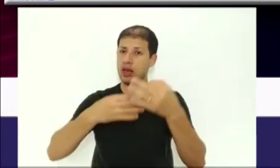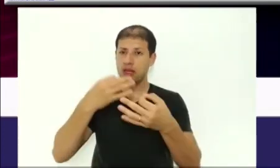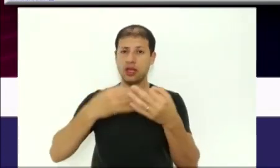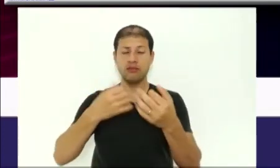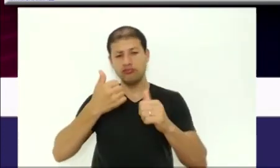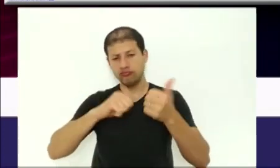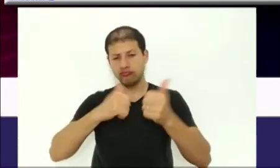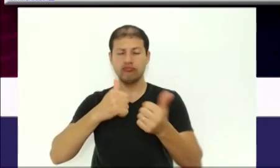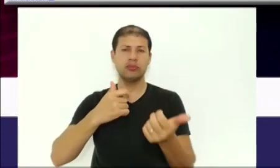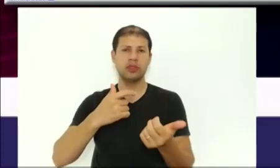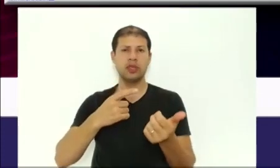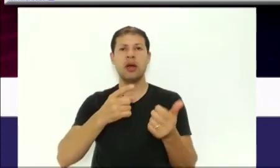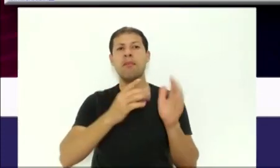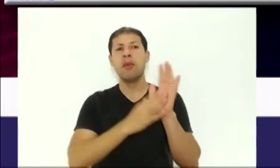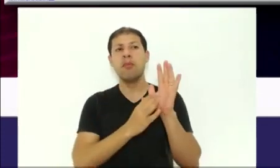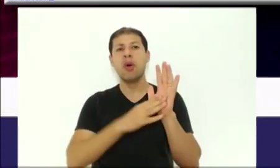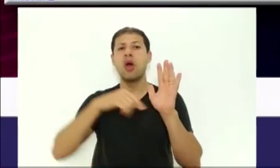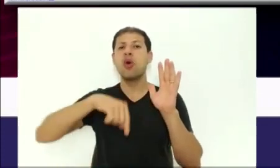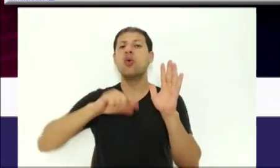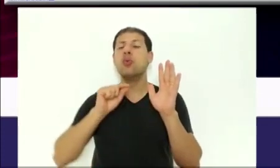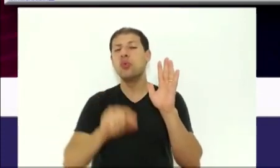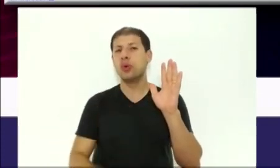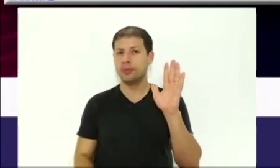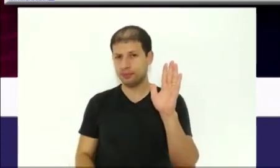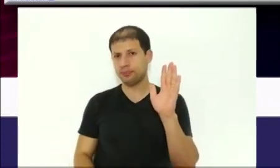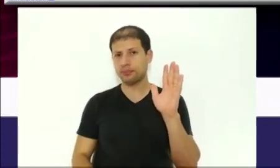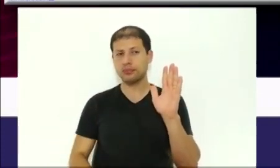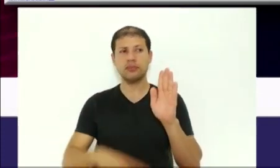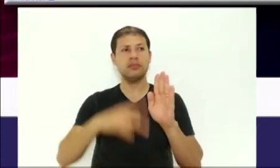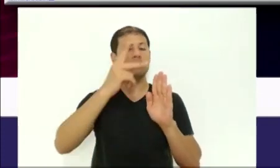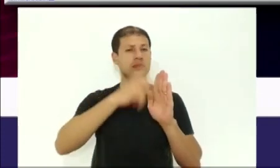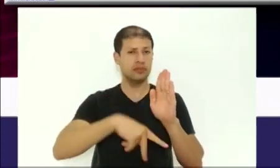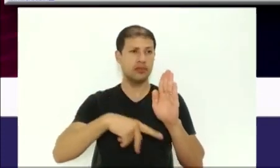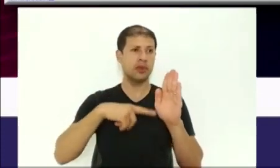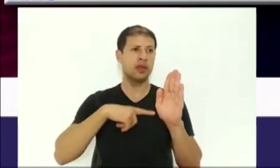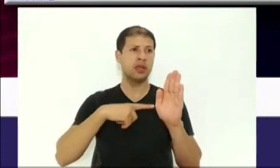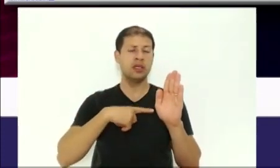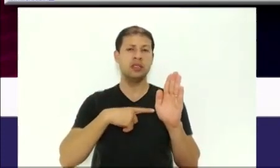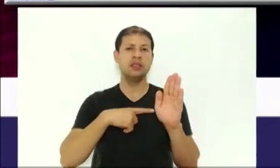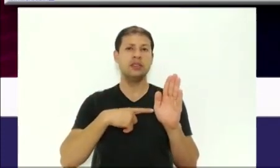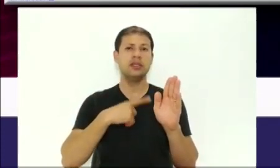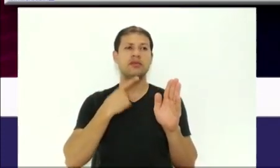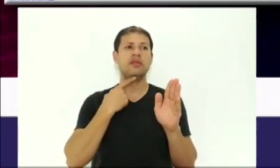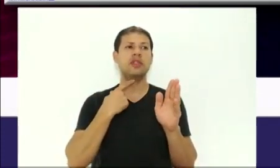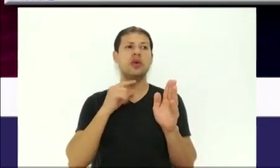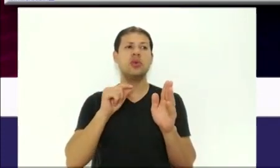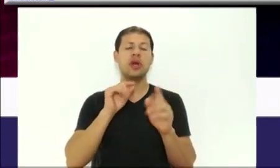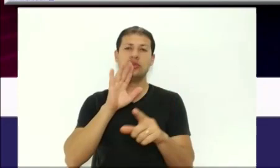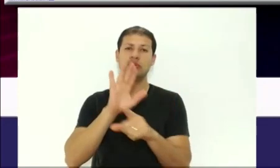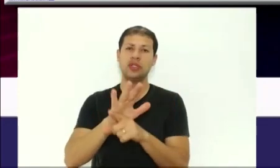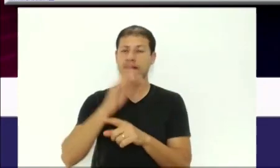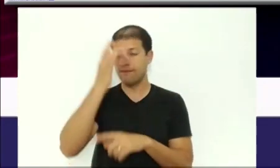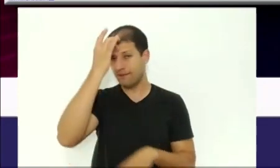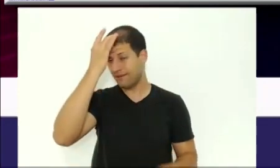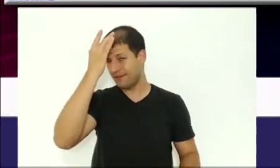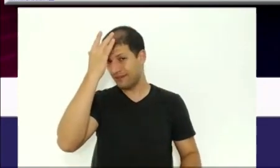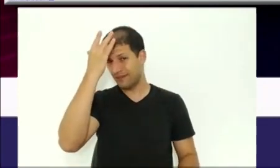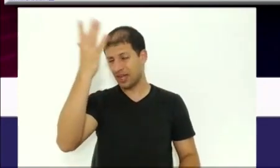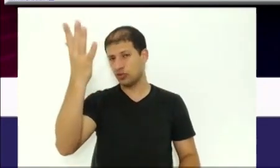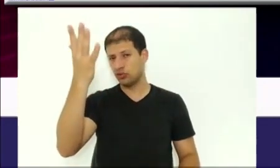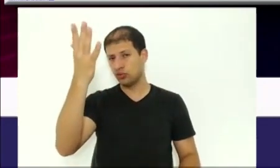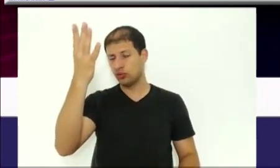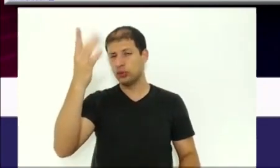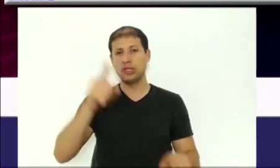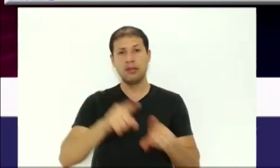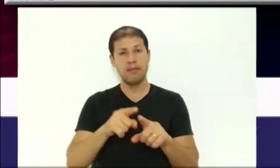senhoras e senhores? Esse projeto, ele tem a intenção principal de facilitar, de agilizar esse